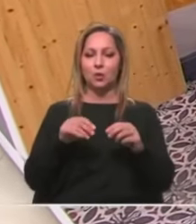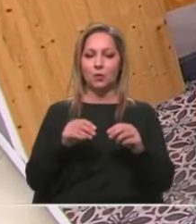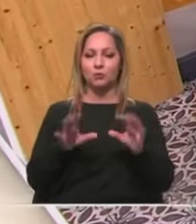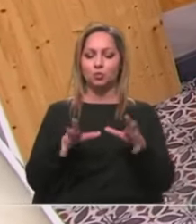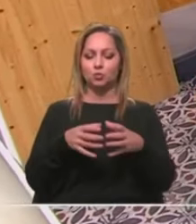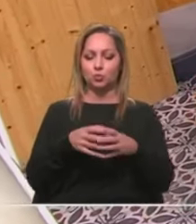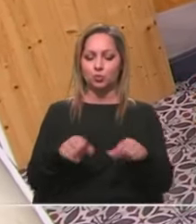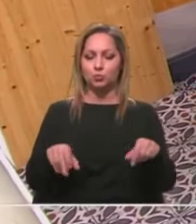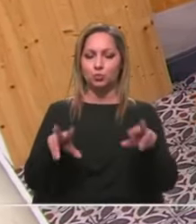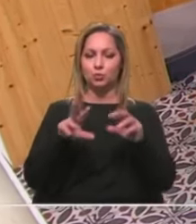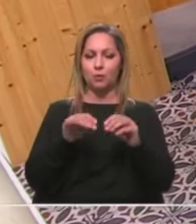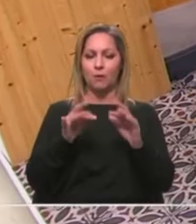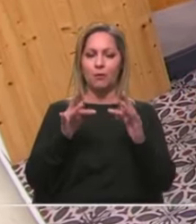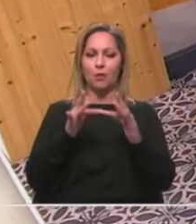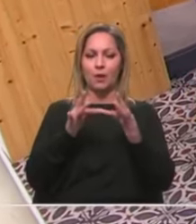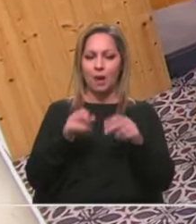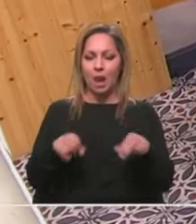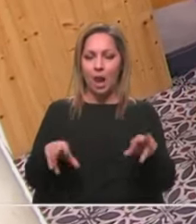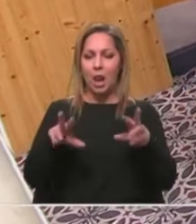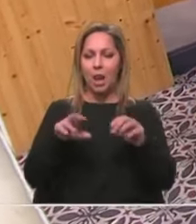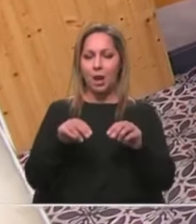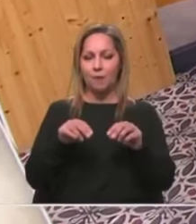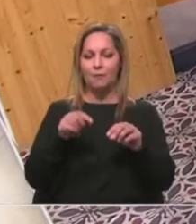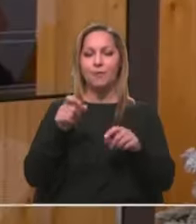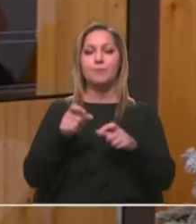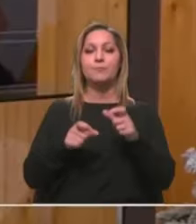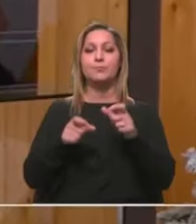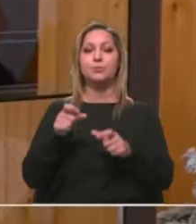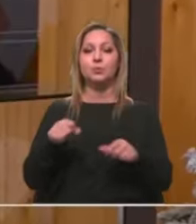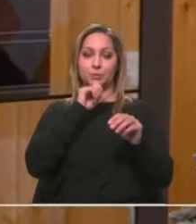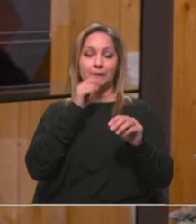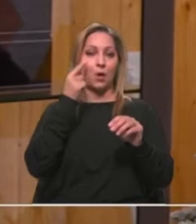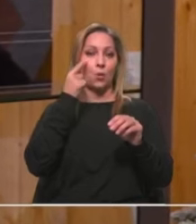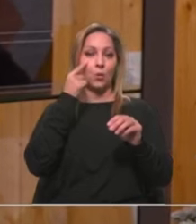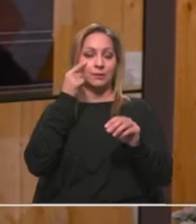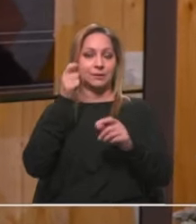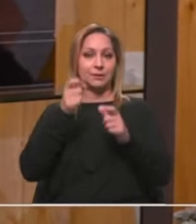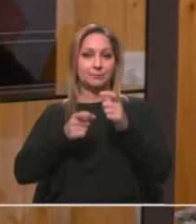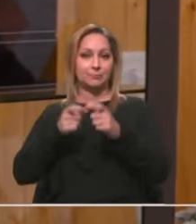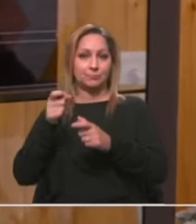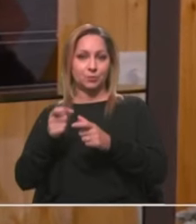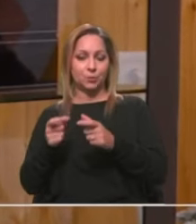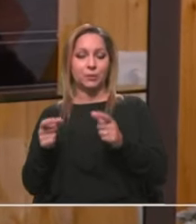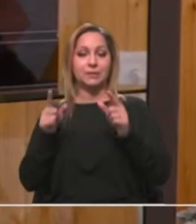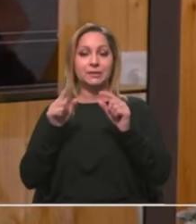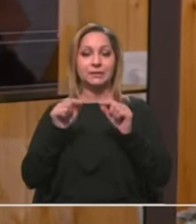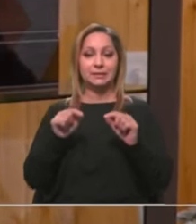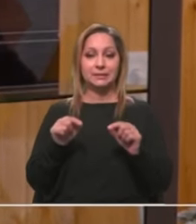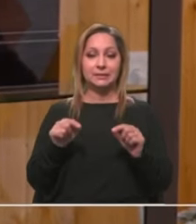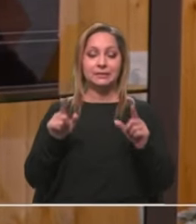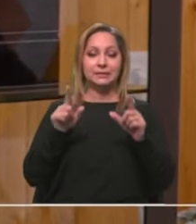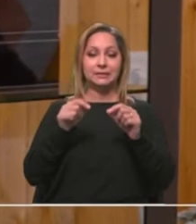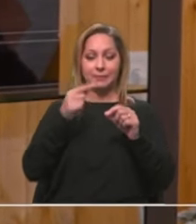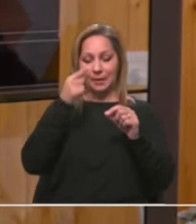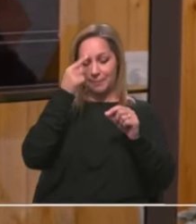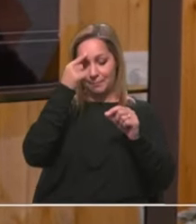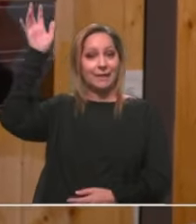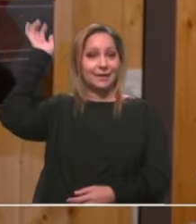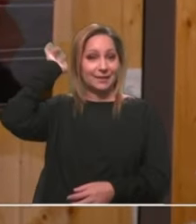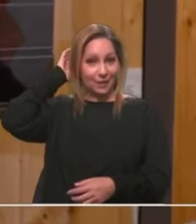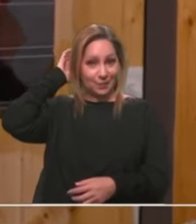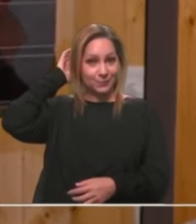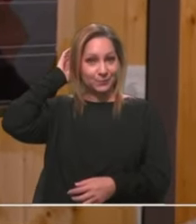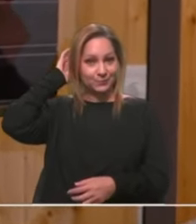novos contactos, explorar novas pessoas, é mesmo assim. E também de expandir a sua mente a nível de